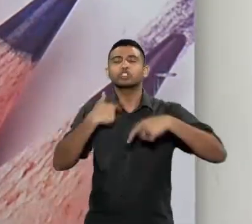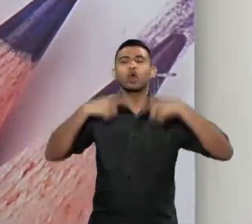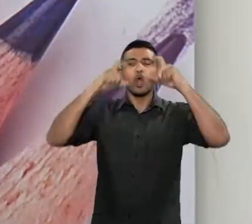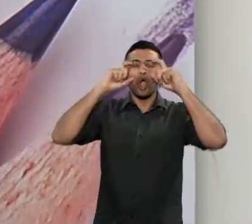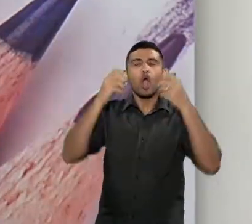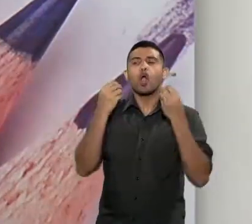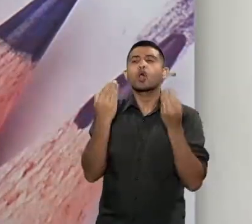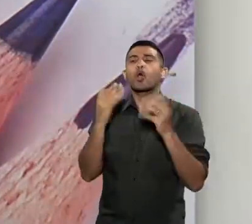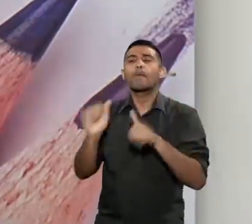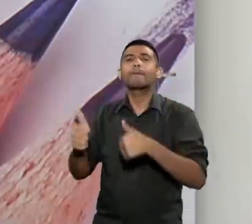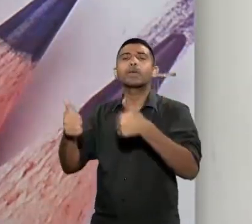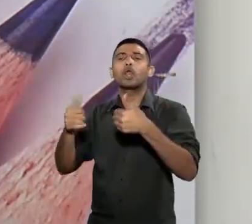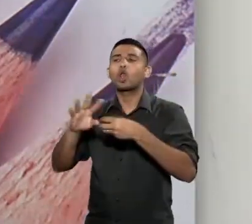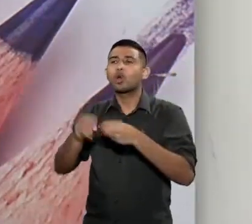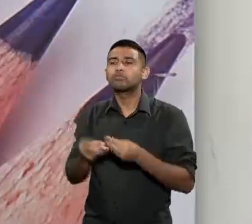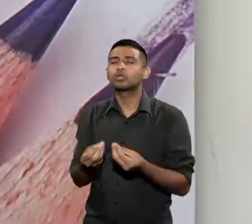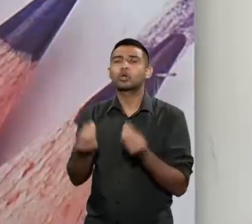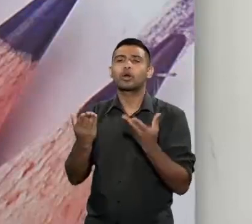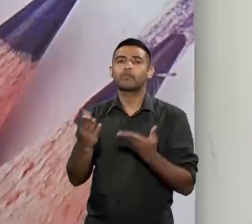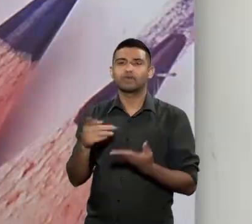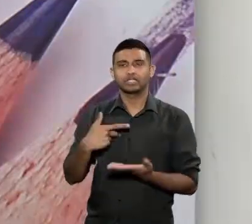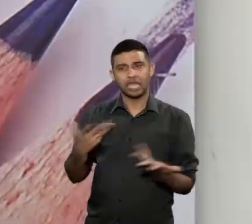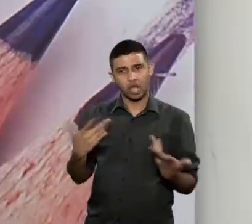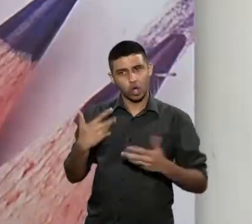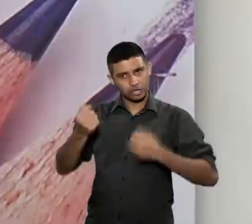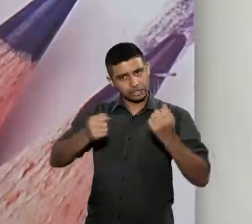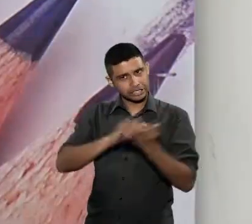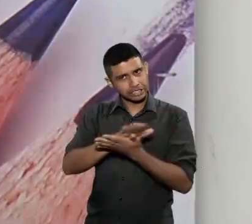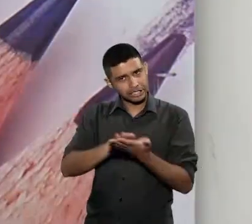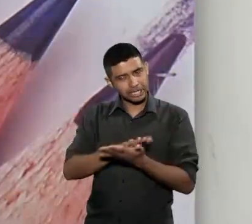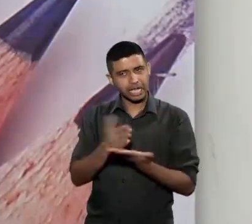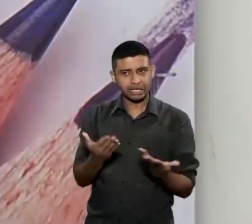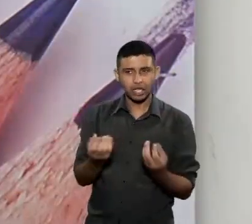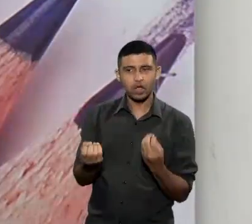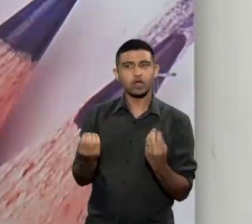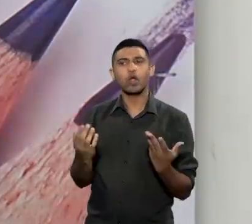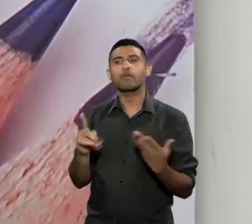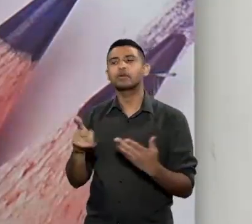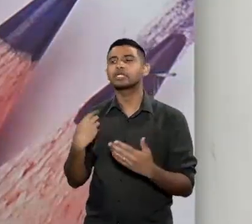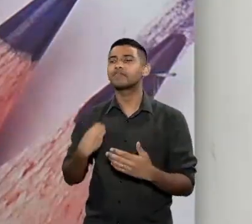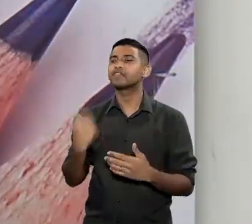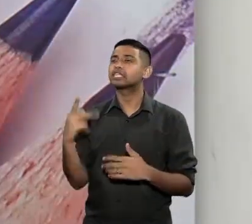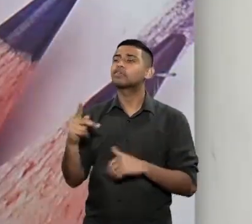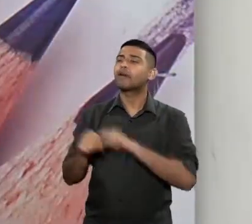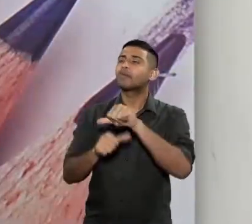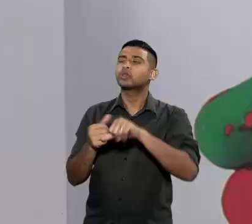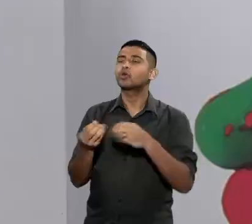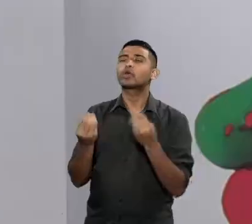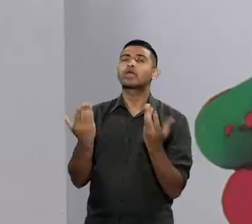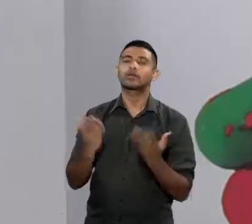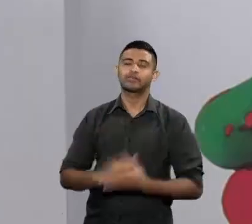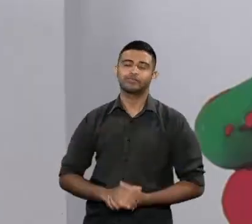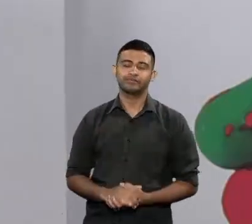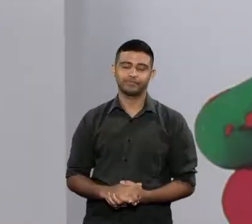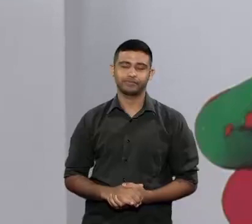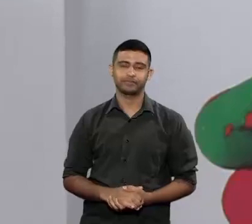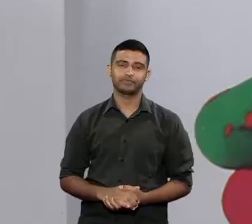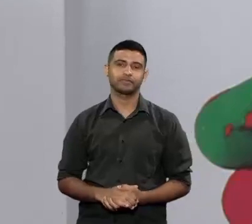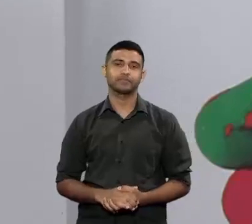te acrescentou? Assim? Você ainda não dirige, a gente estava falando de situação de direção e tal, trânsito. O que mudou na tua vida?